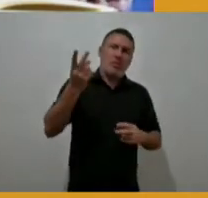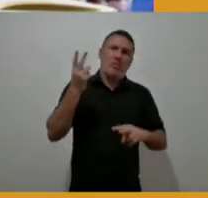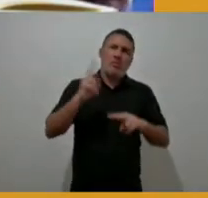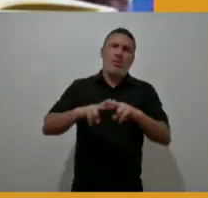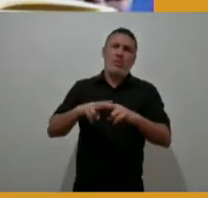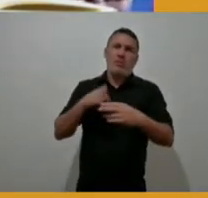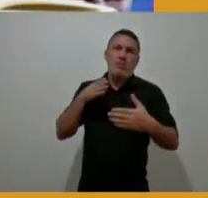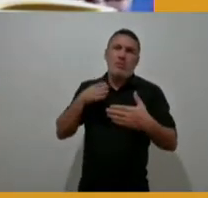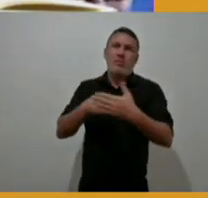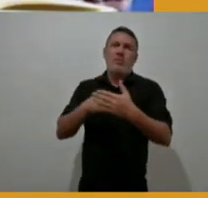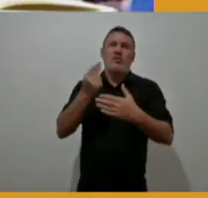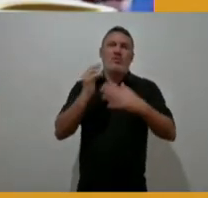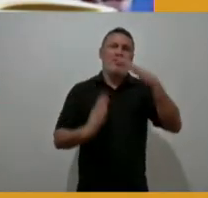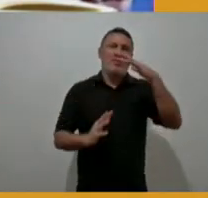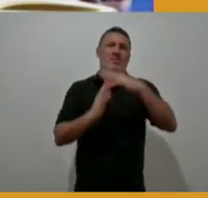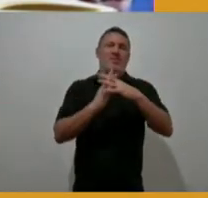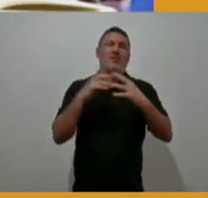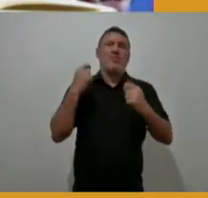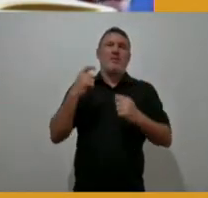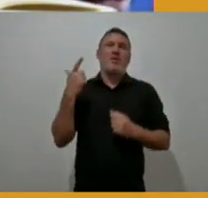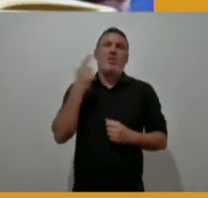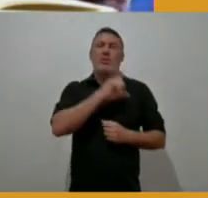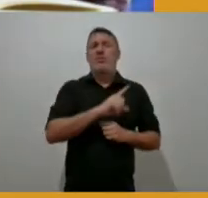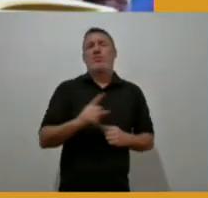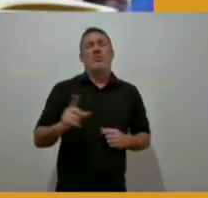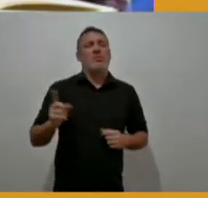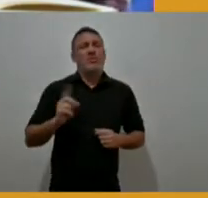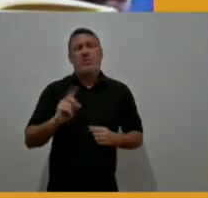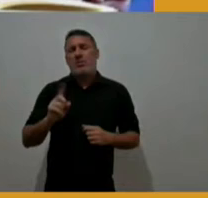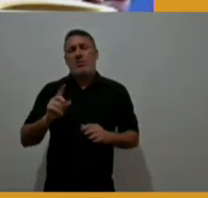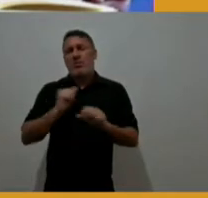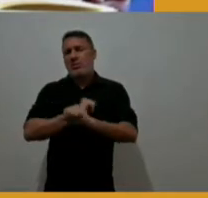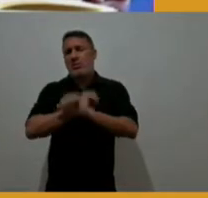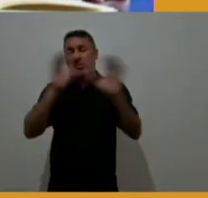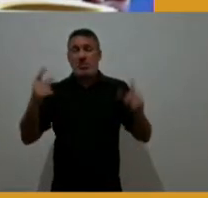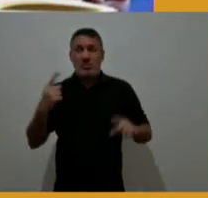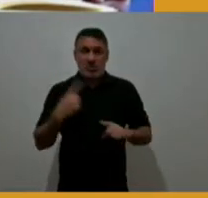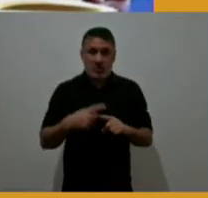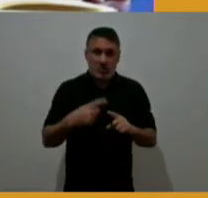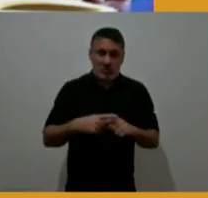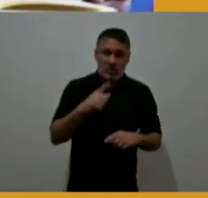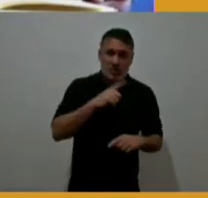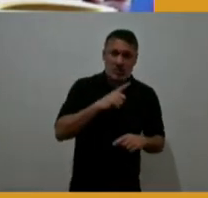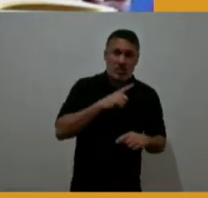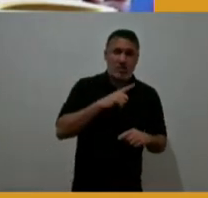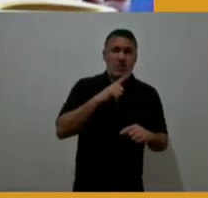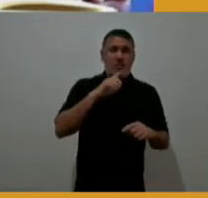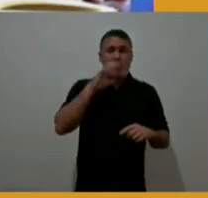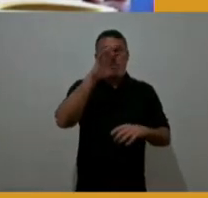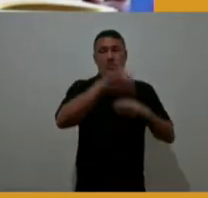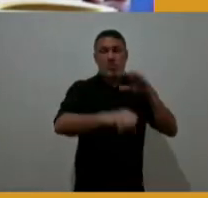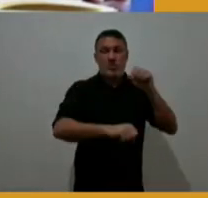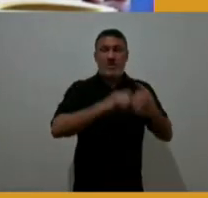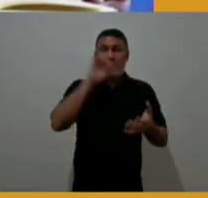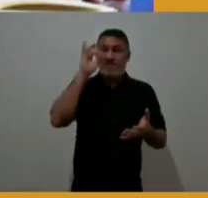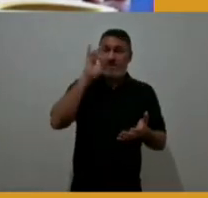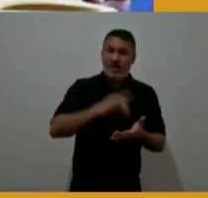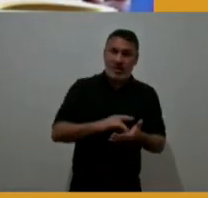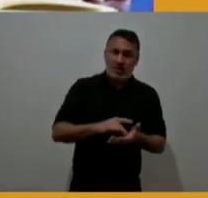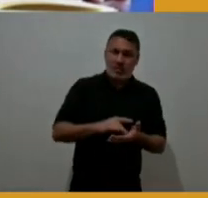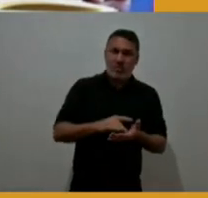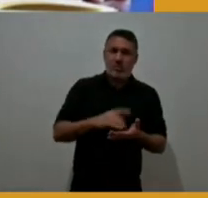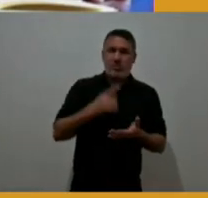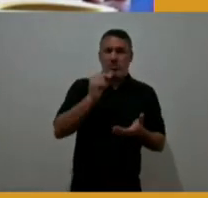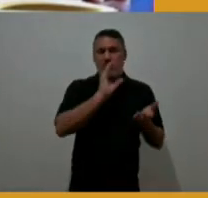e aqui que está o ponto, é que nós temos que buscar a verdade governamental nos fatos e não